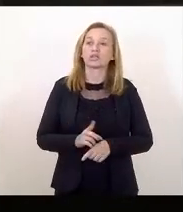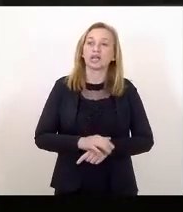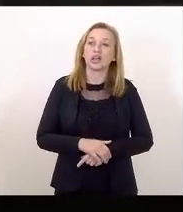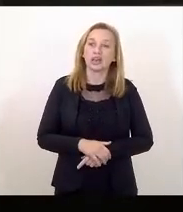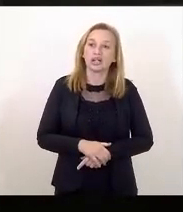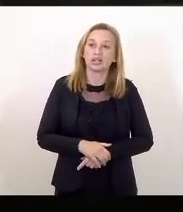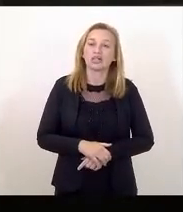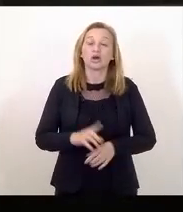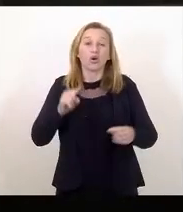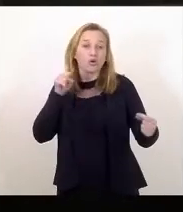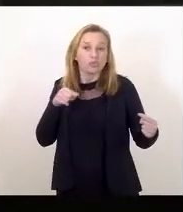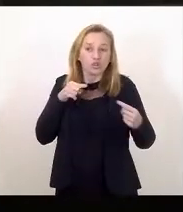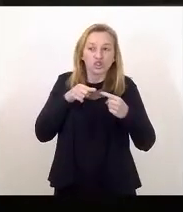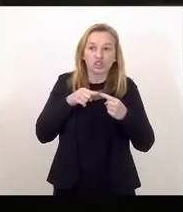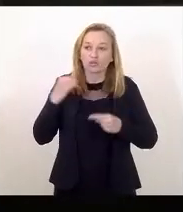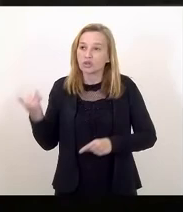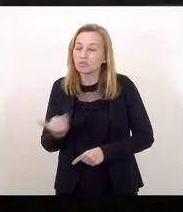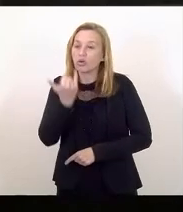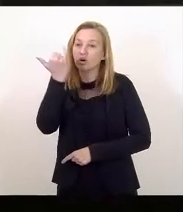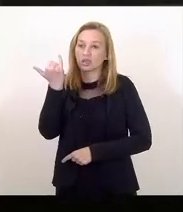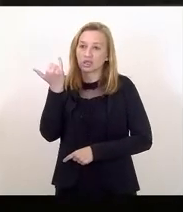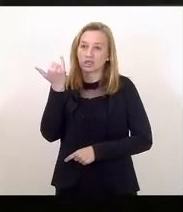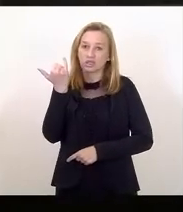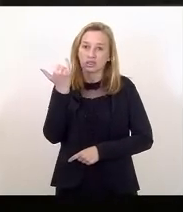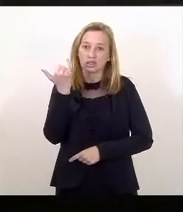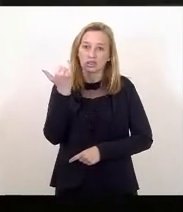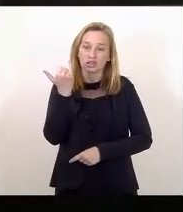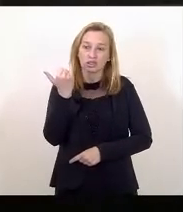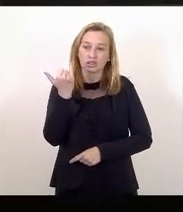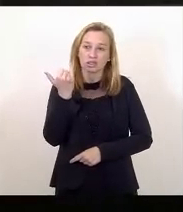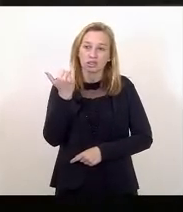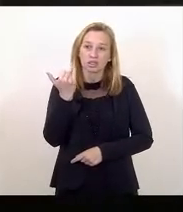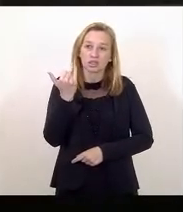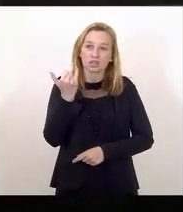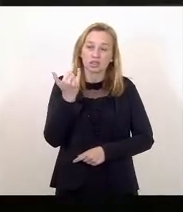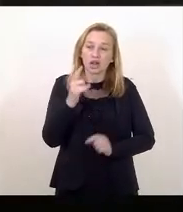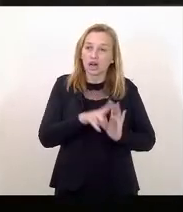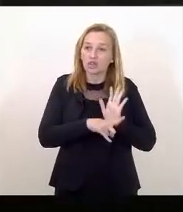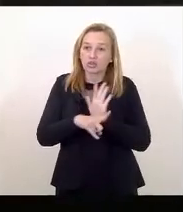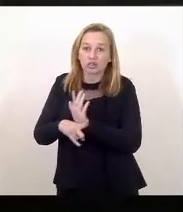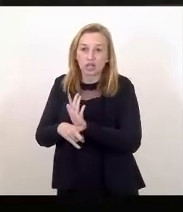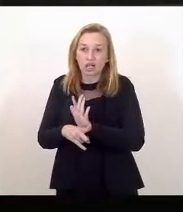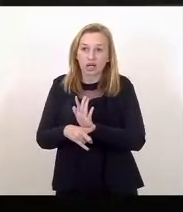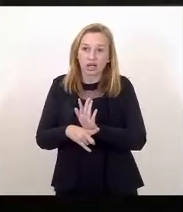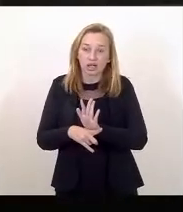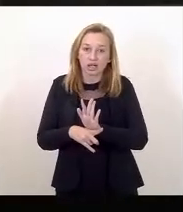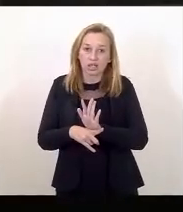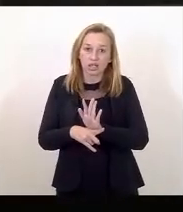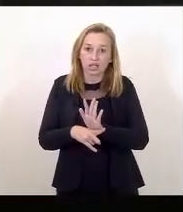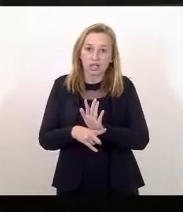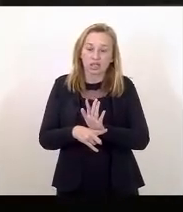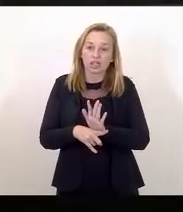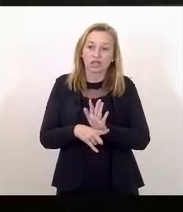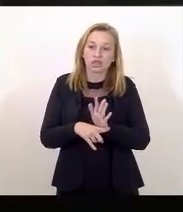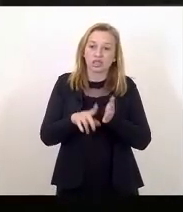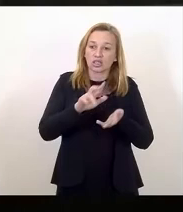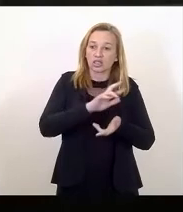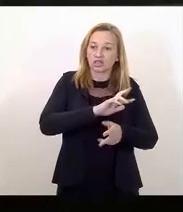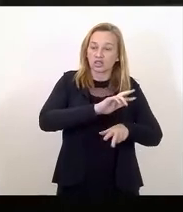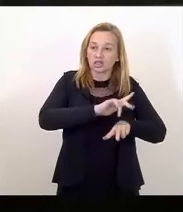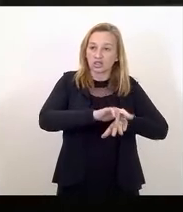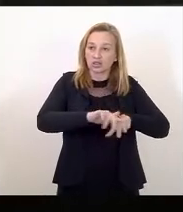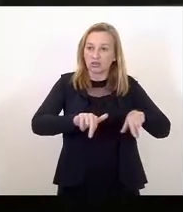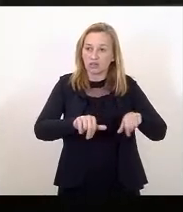objetivos tão importantes para atender de forma multidisciplinar aos